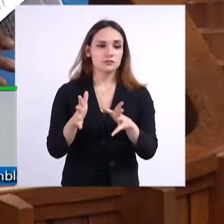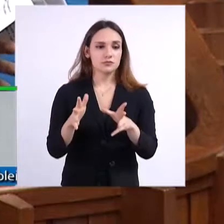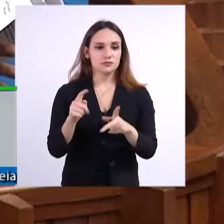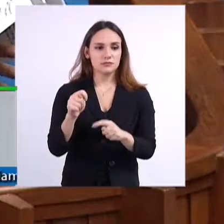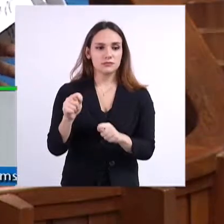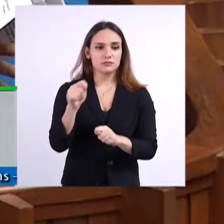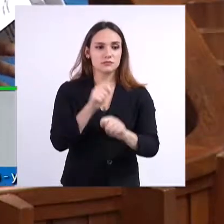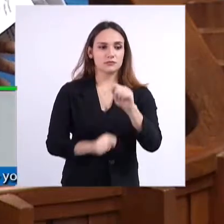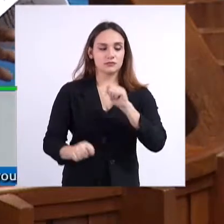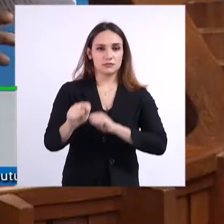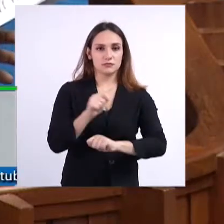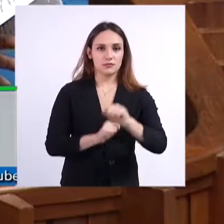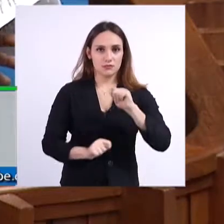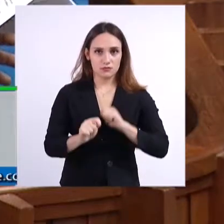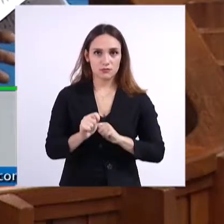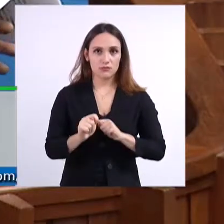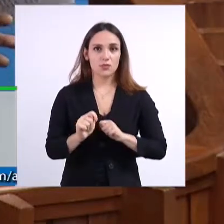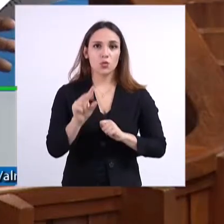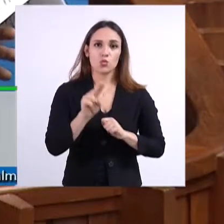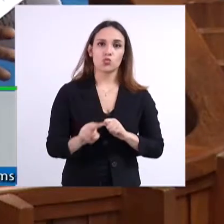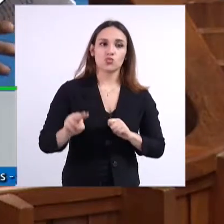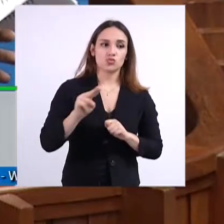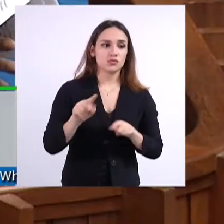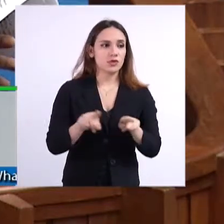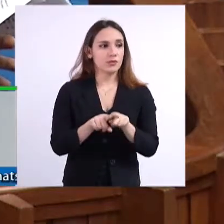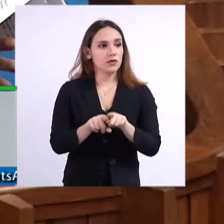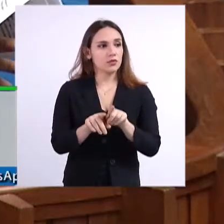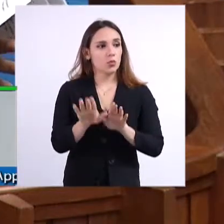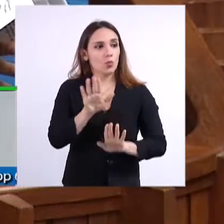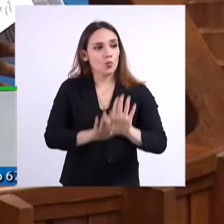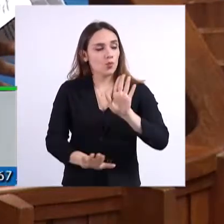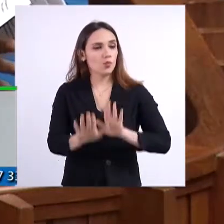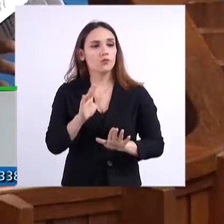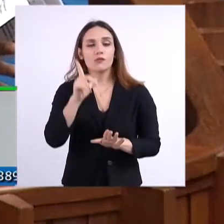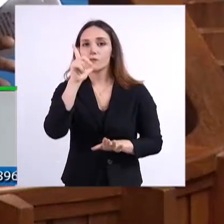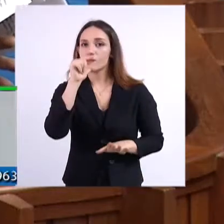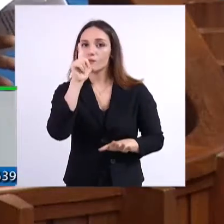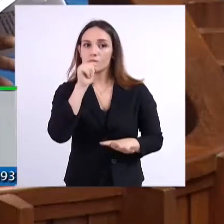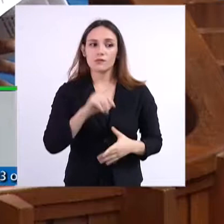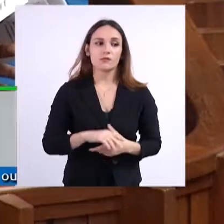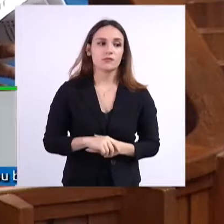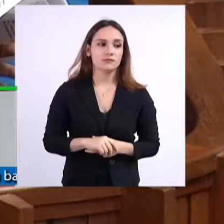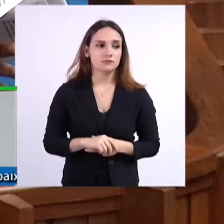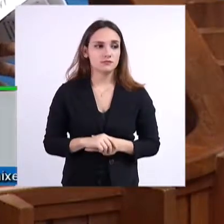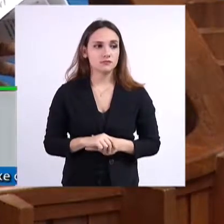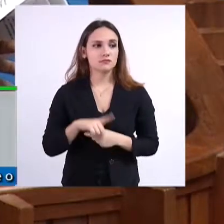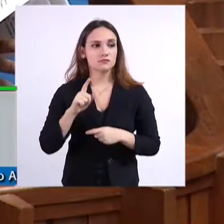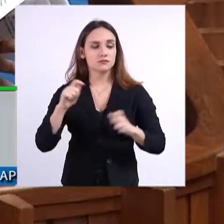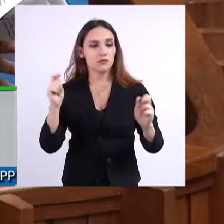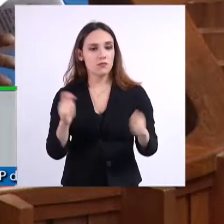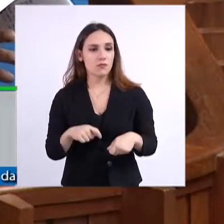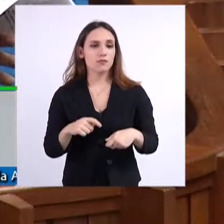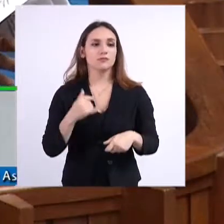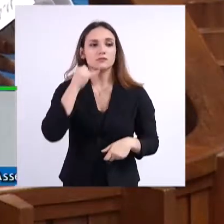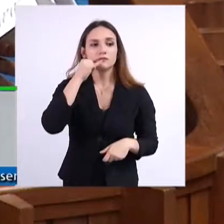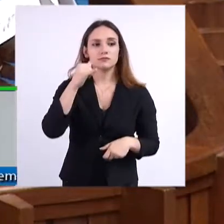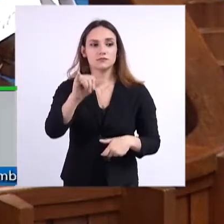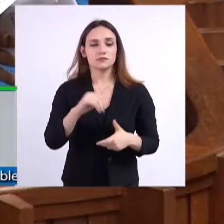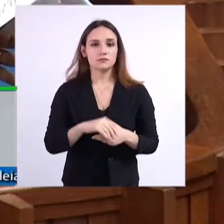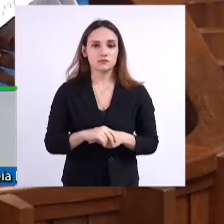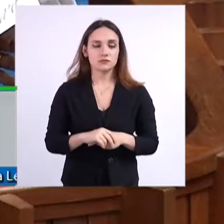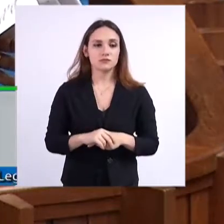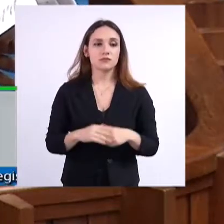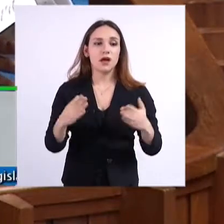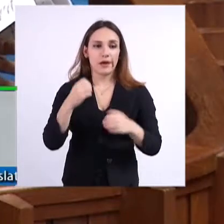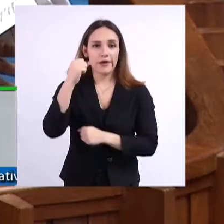Redução de Consumo, Reuso e Racionalização de Água e Eficiência Energética, a ser